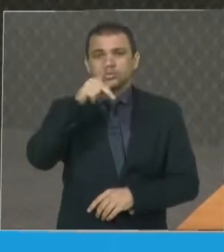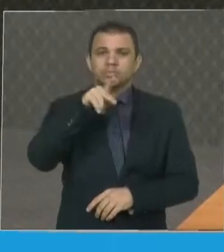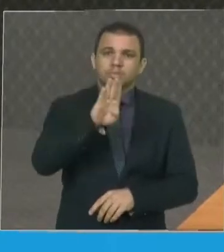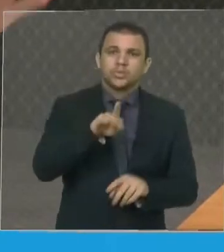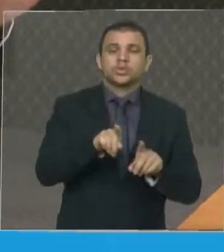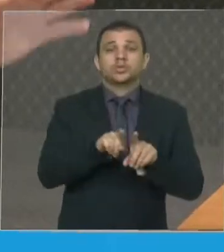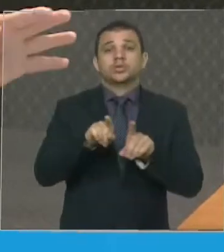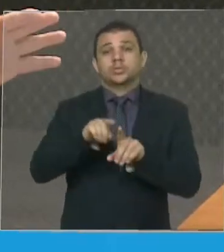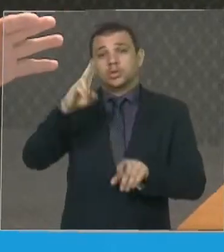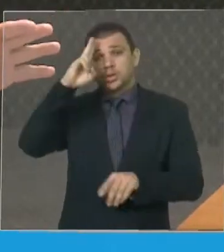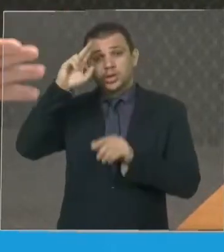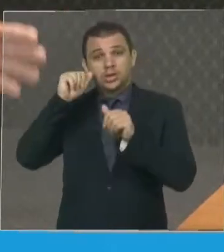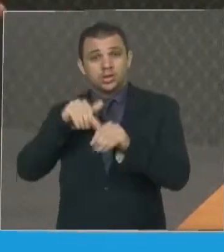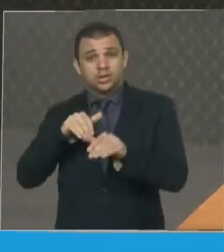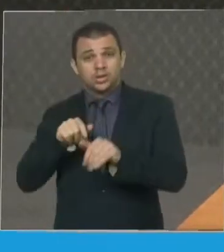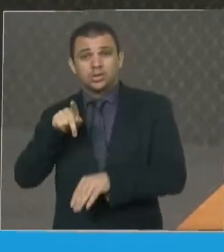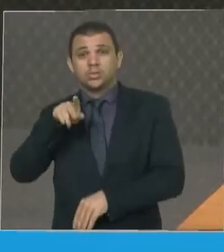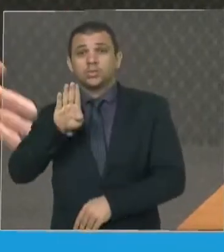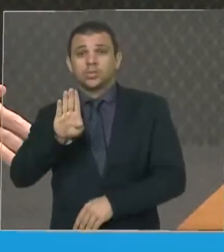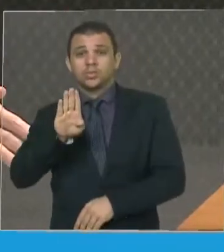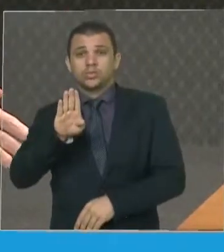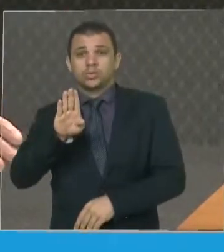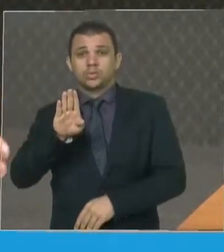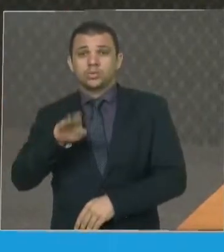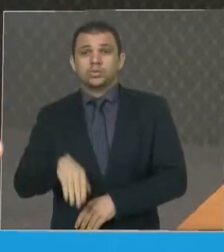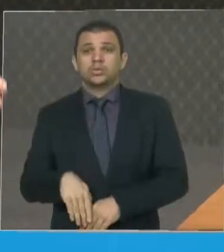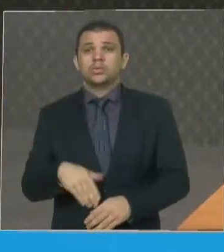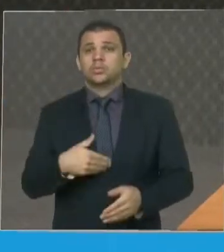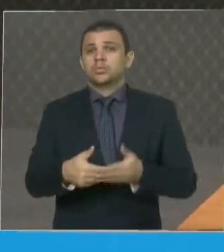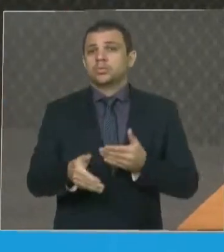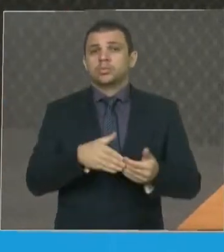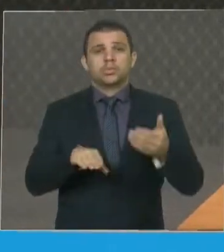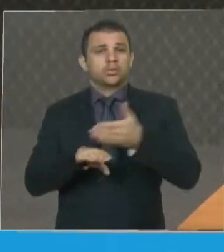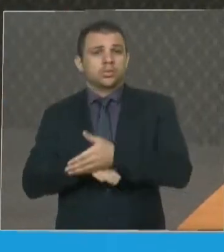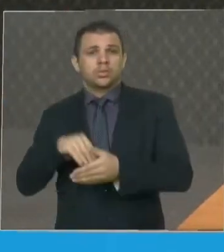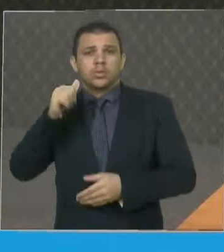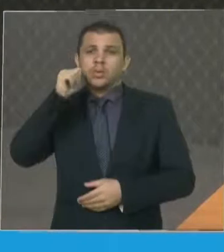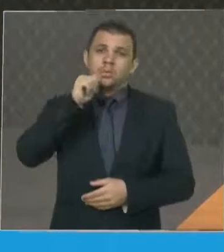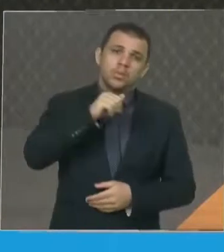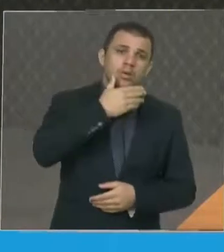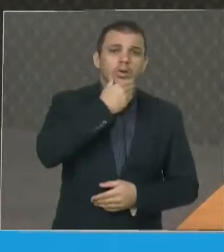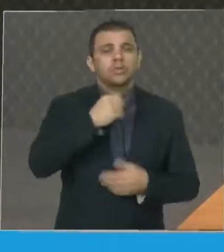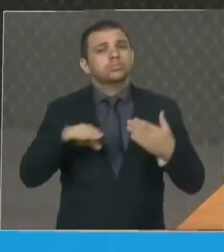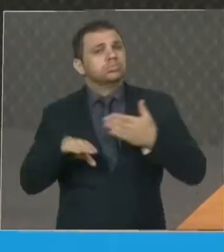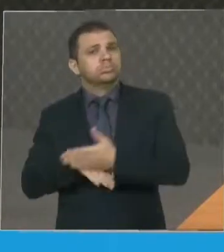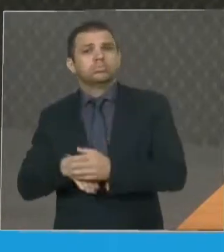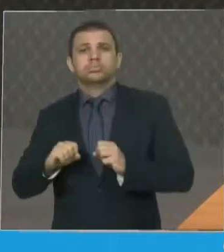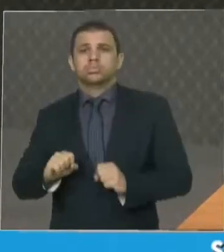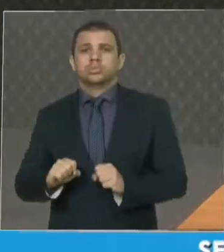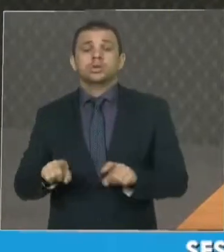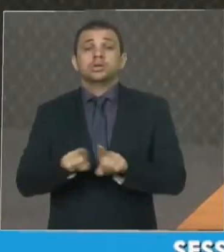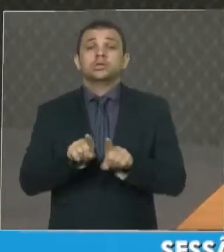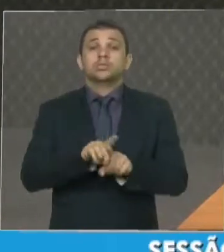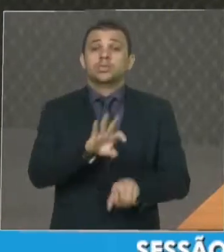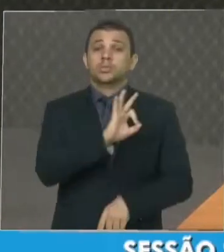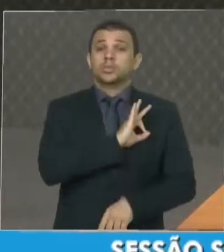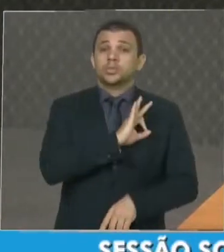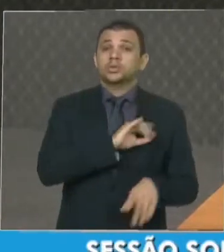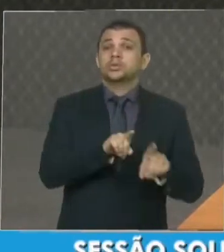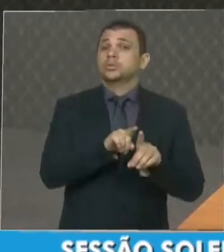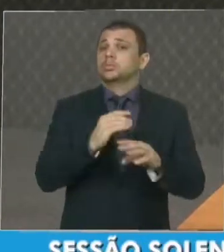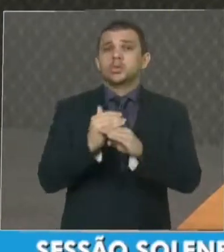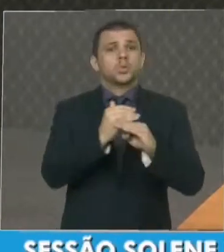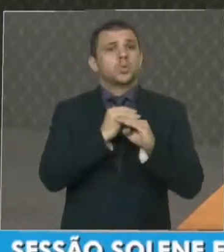público. Nenhum não pode servir, mulheres ou homens. E quando você chega na polícia, também, todas as pessoas que